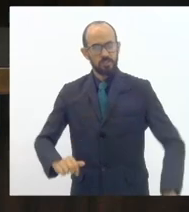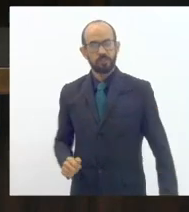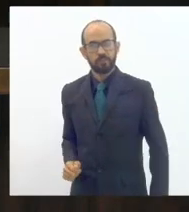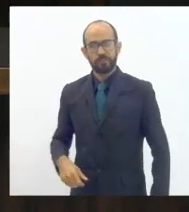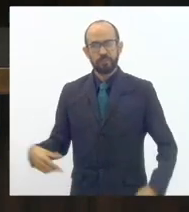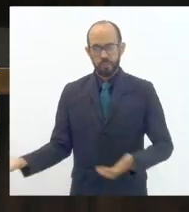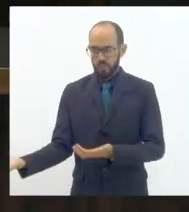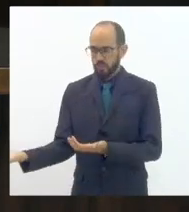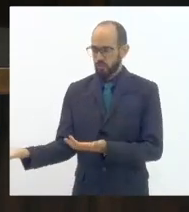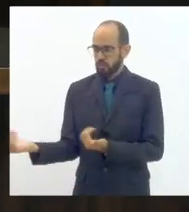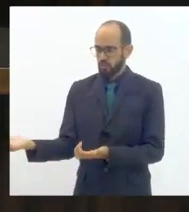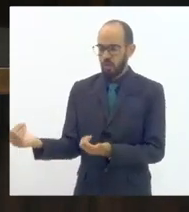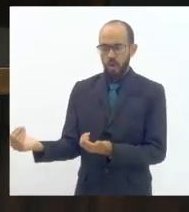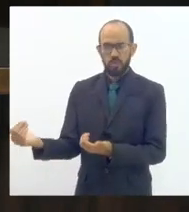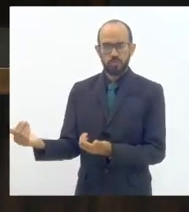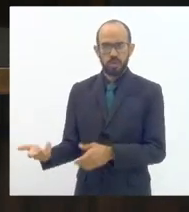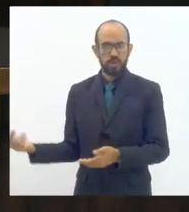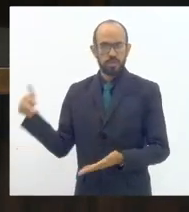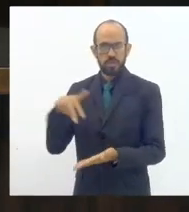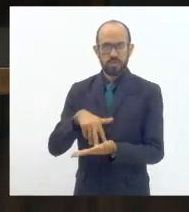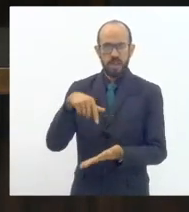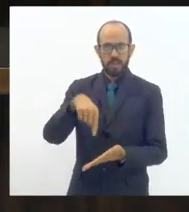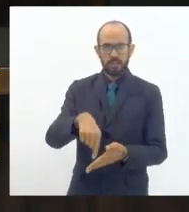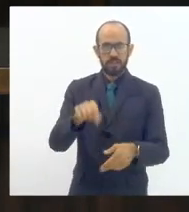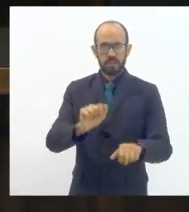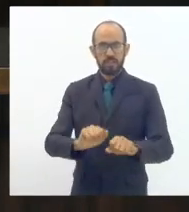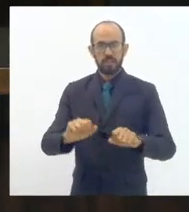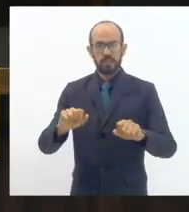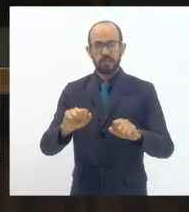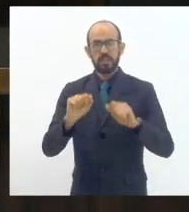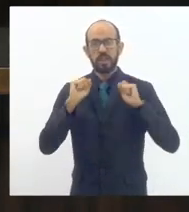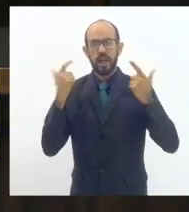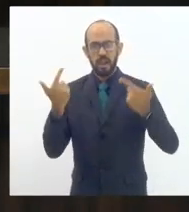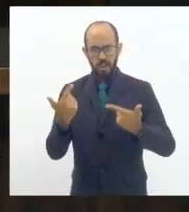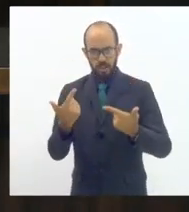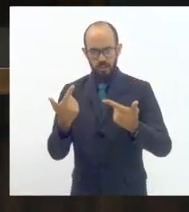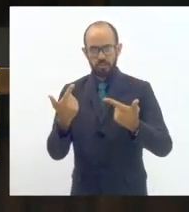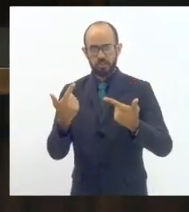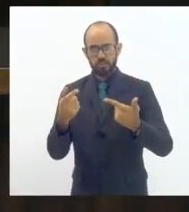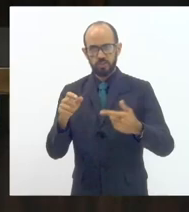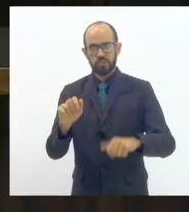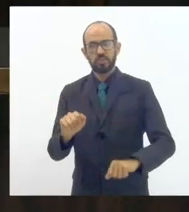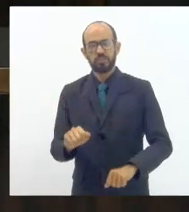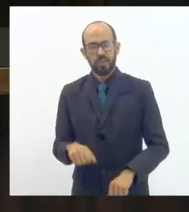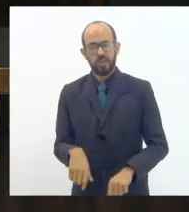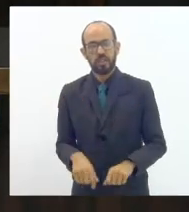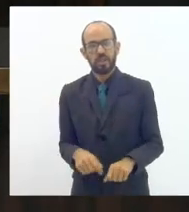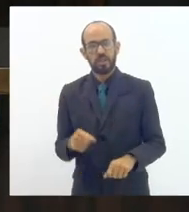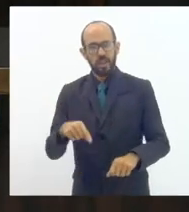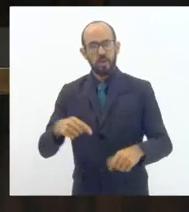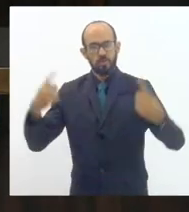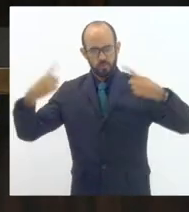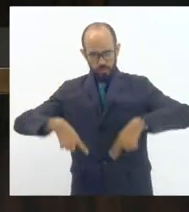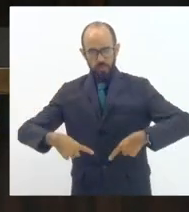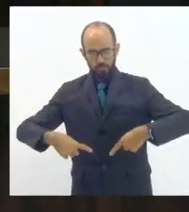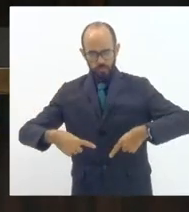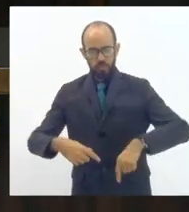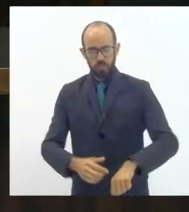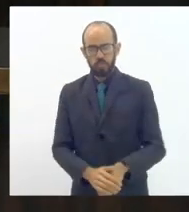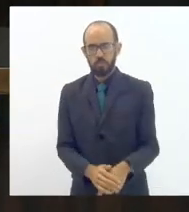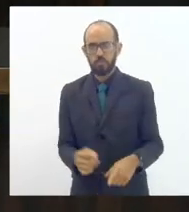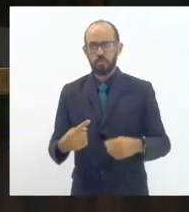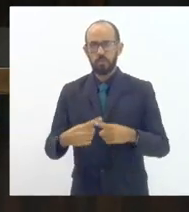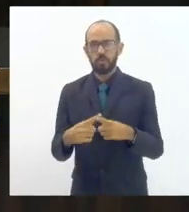Ser jovem e ocupar um espaço aqui no Parlamento Estadual, o Parlamento Fluminense, é desafiador,